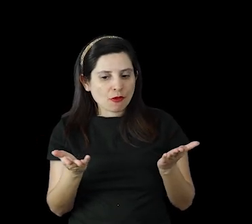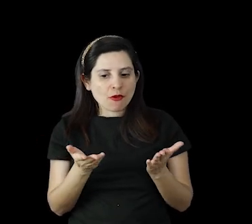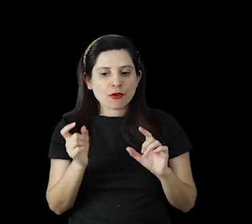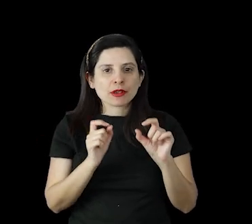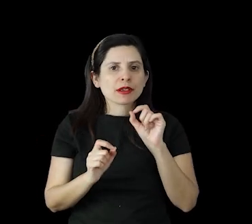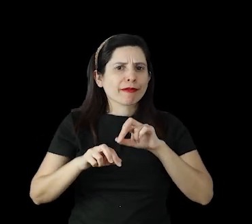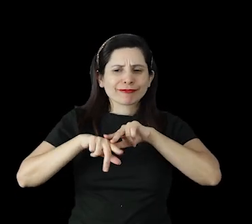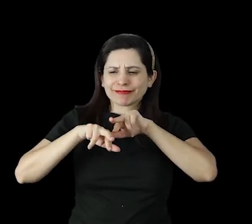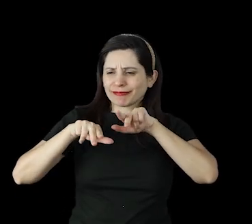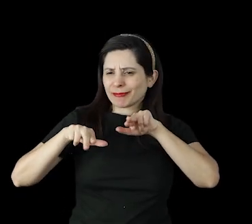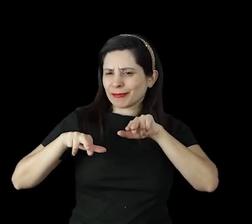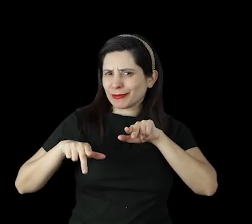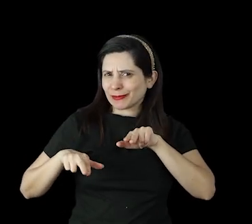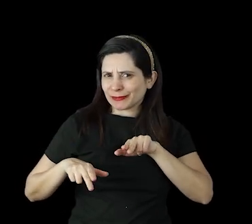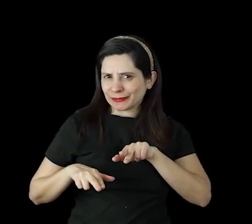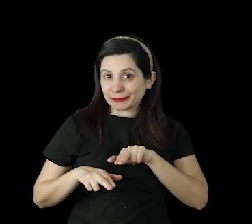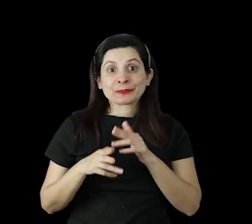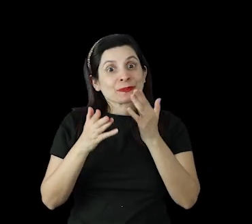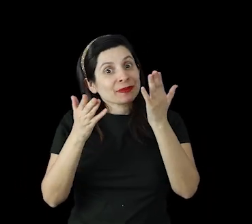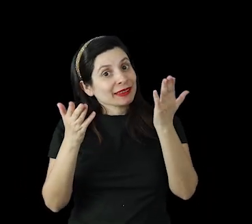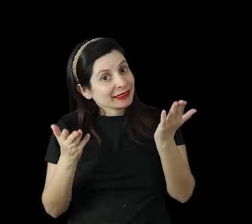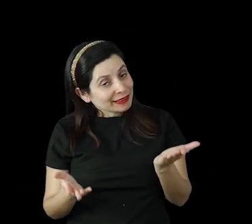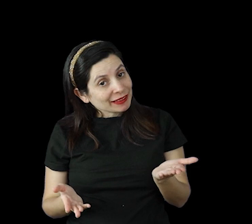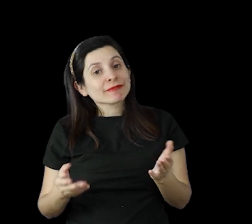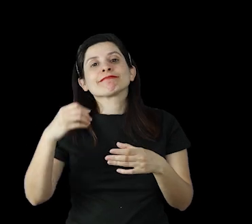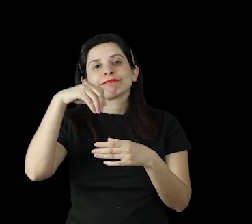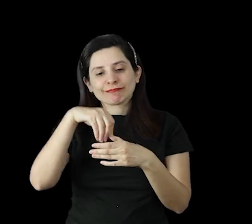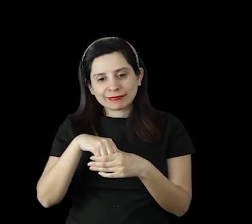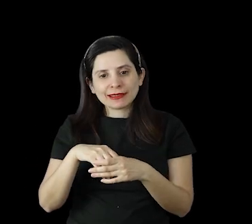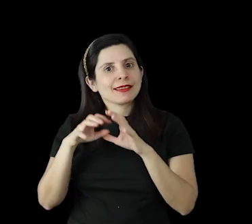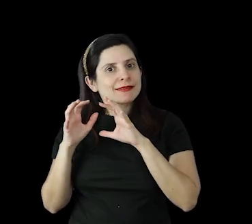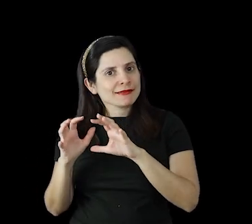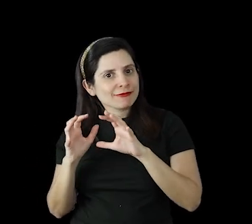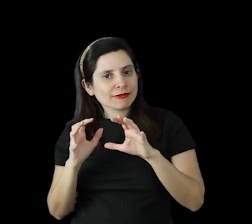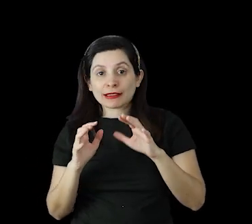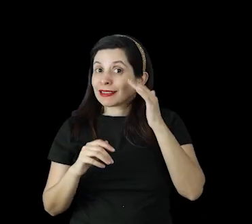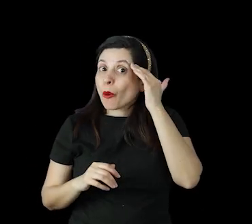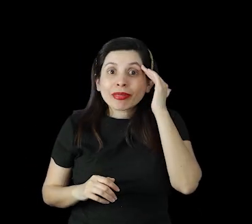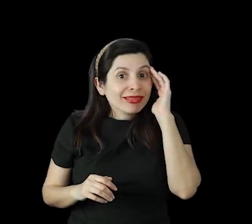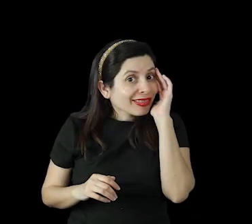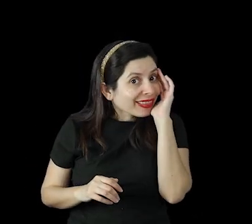que é multiversos, né? Então, acho que ele tem esse apelo, por mais que você não entenda totalmente, mas é um filme que está o tempo